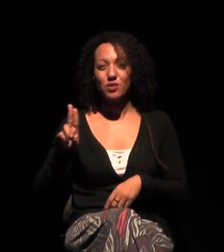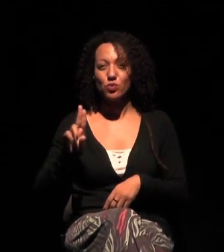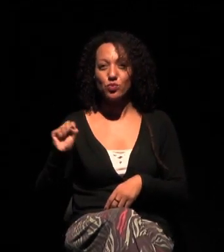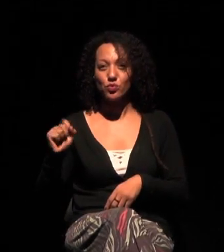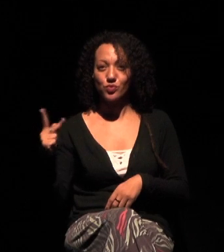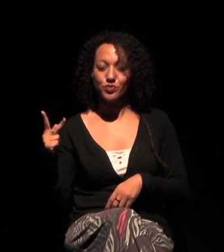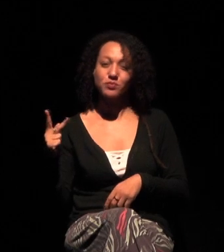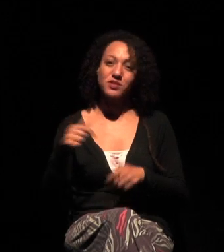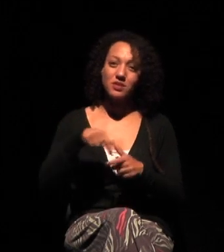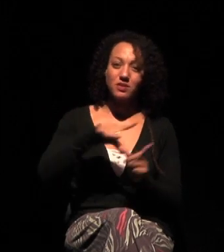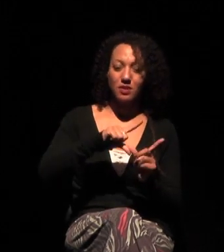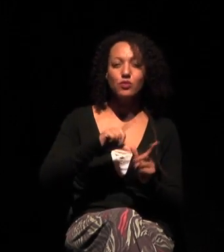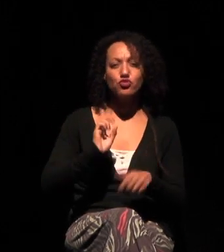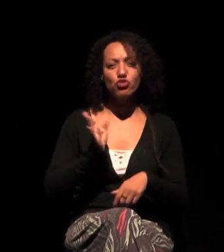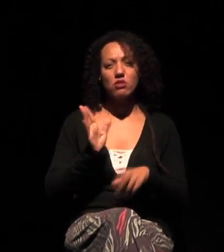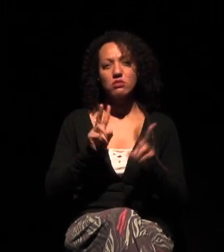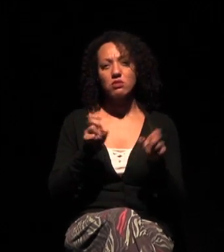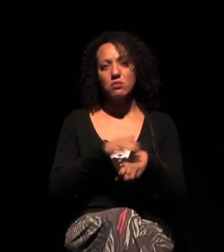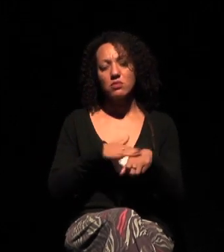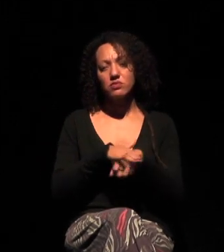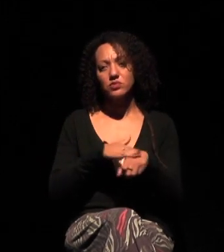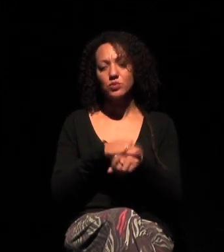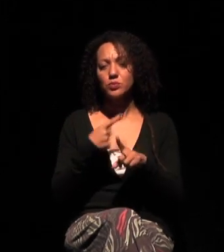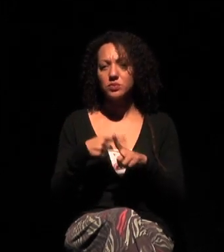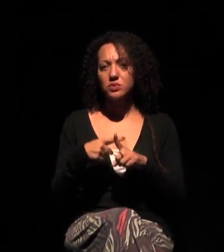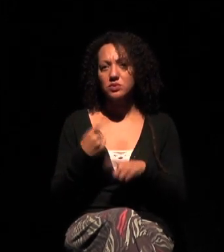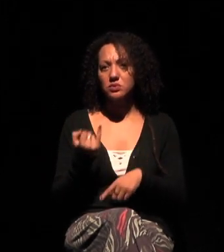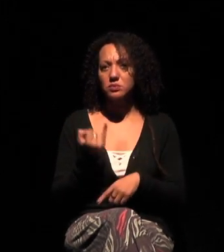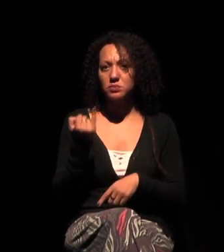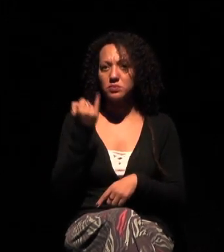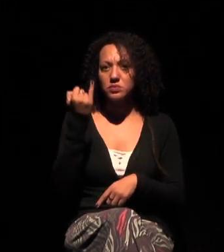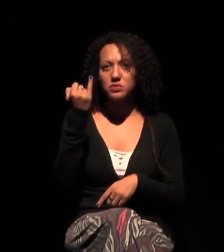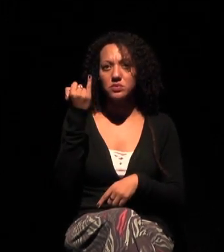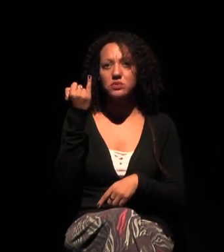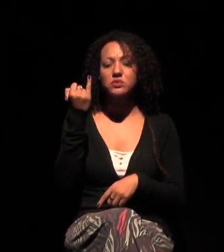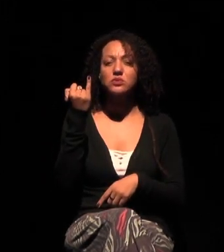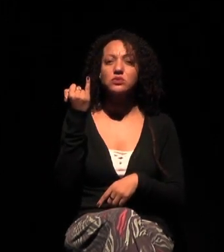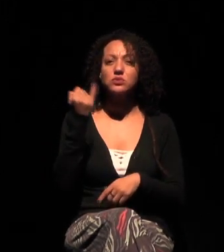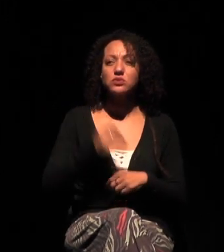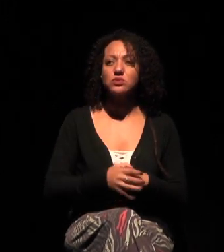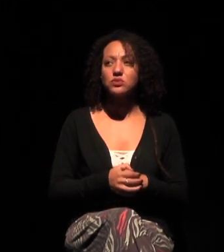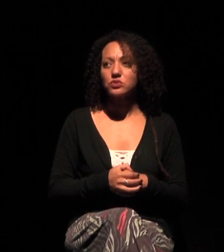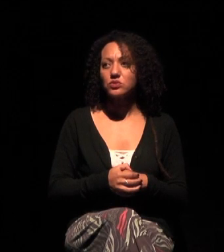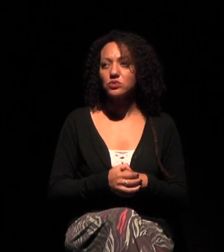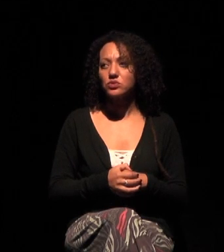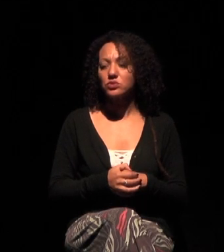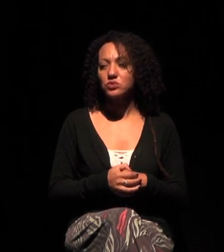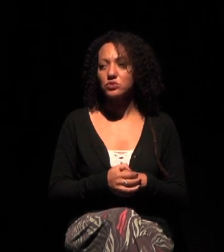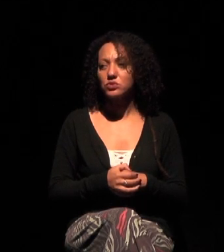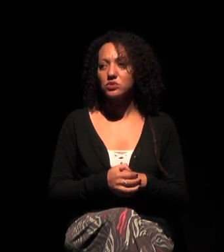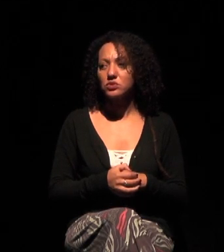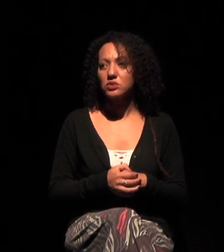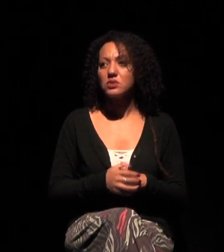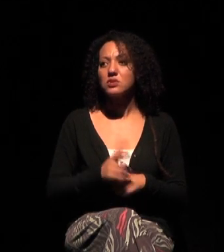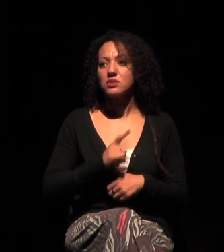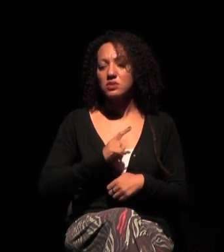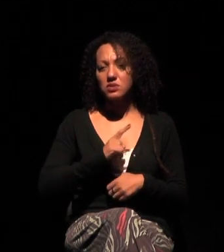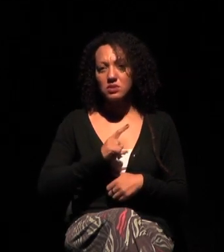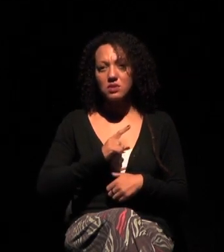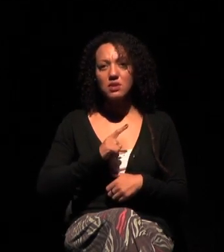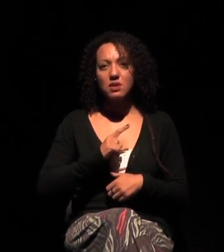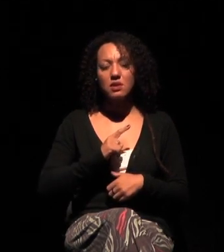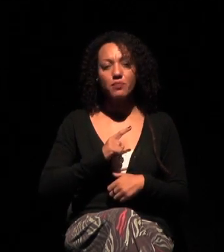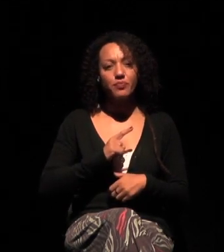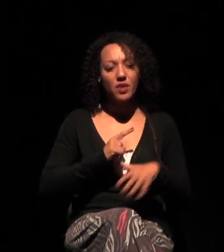cultural nesse sentido de facto é fundamental é não só colocar estas diferentes áreas